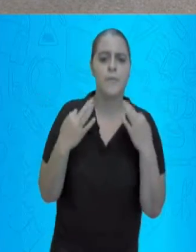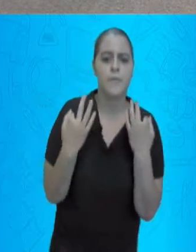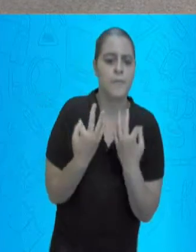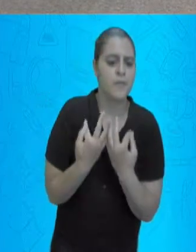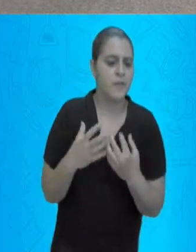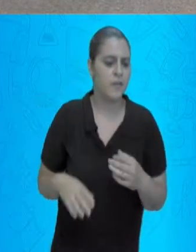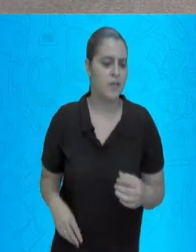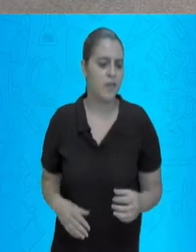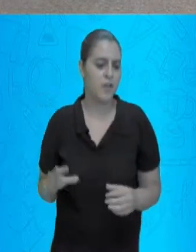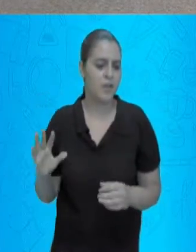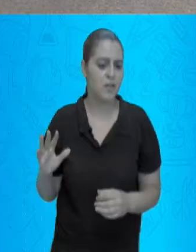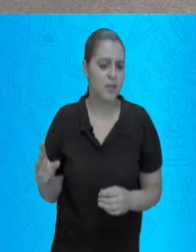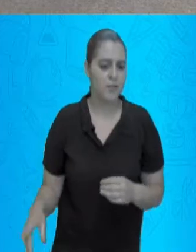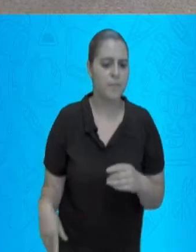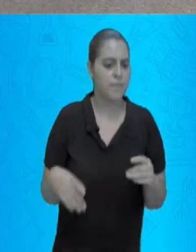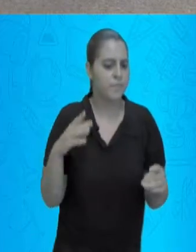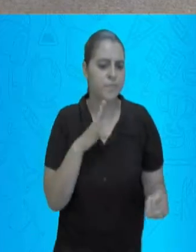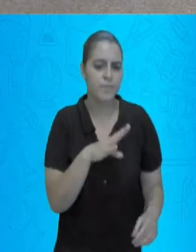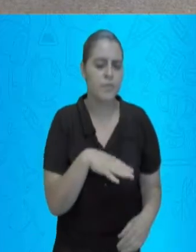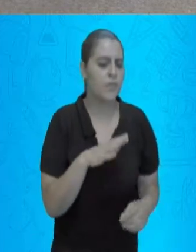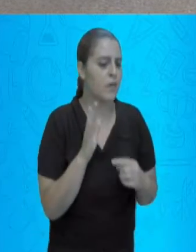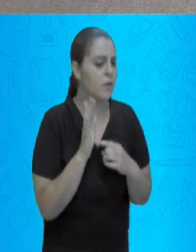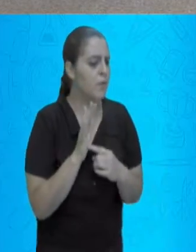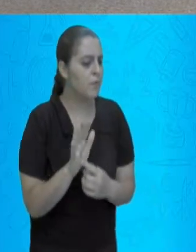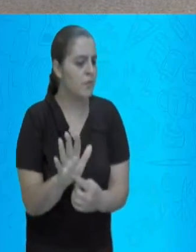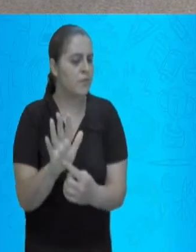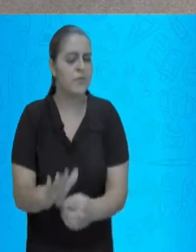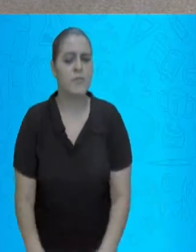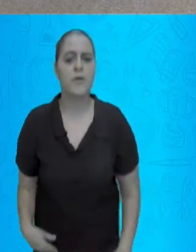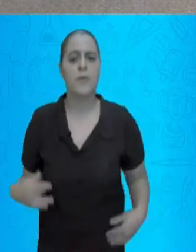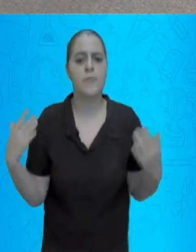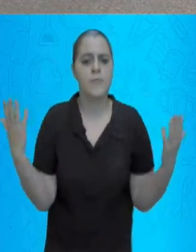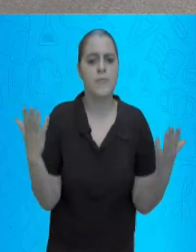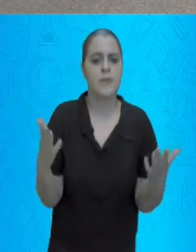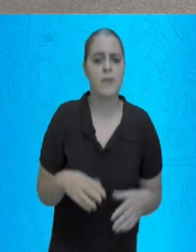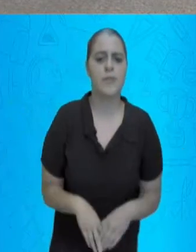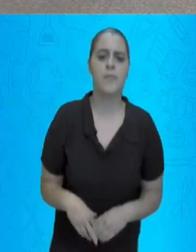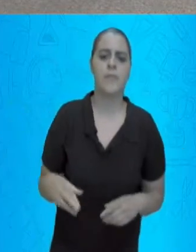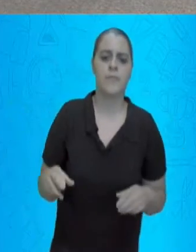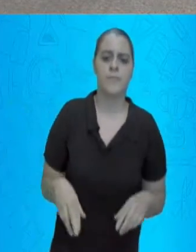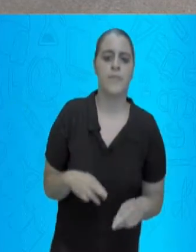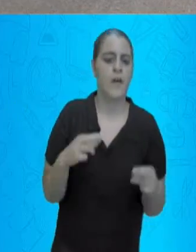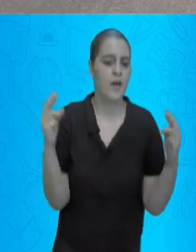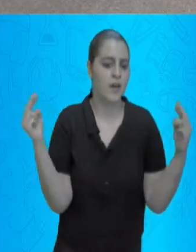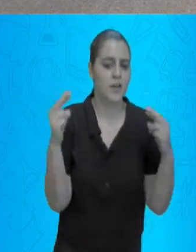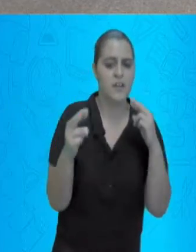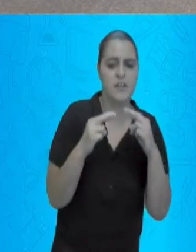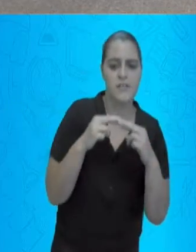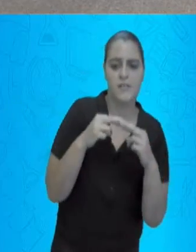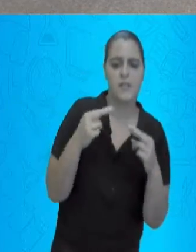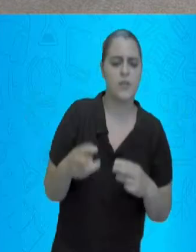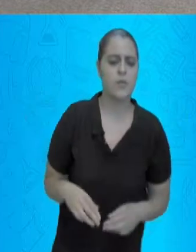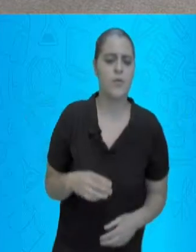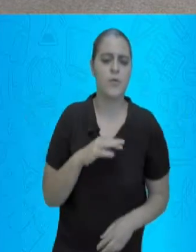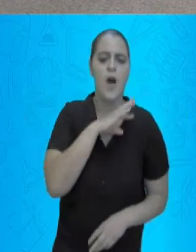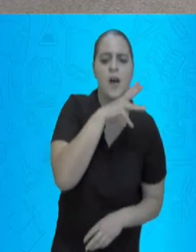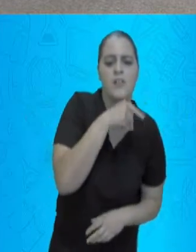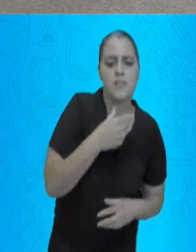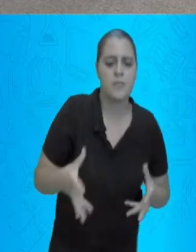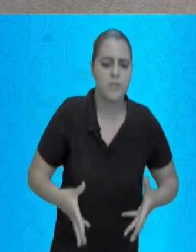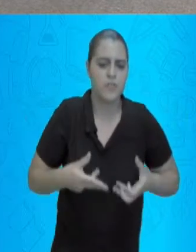parentesco apresentava? Qual a relação que tem com os animais,